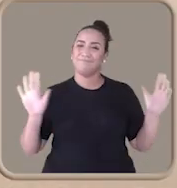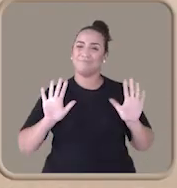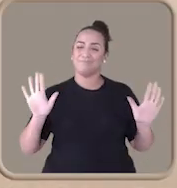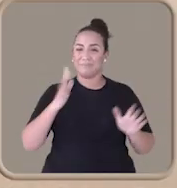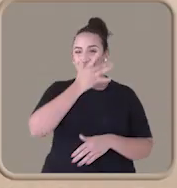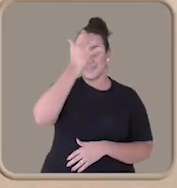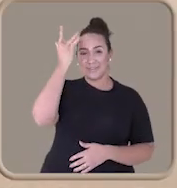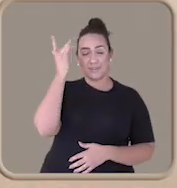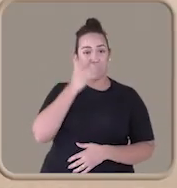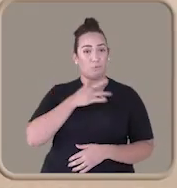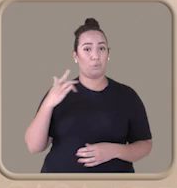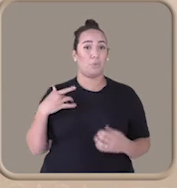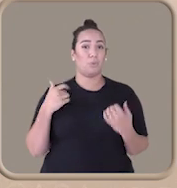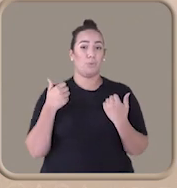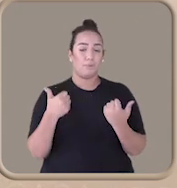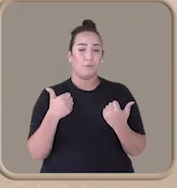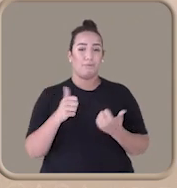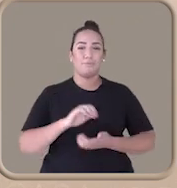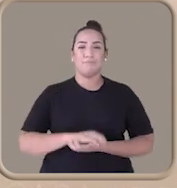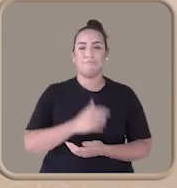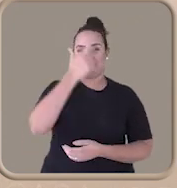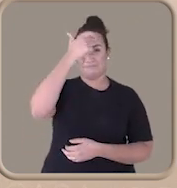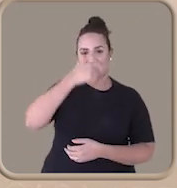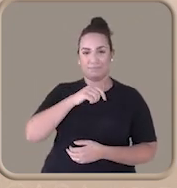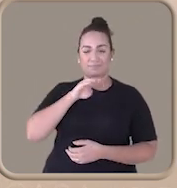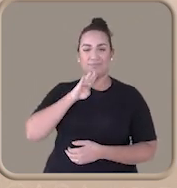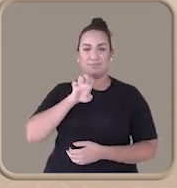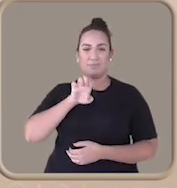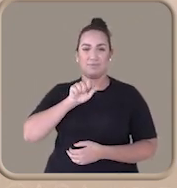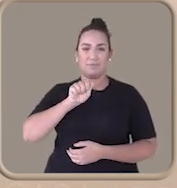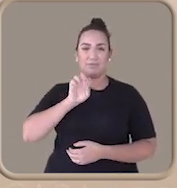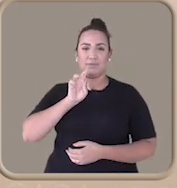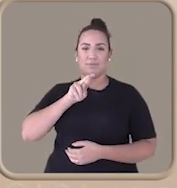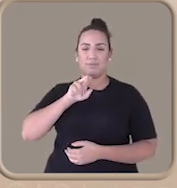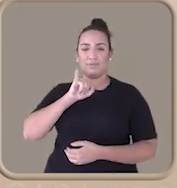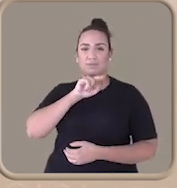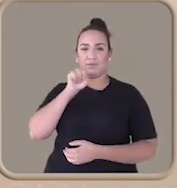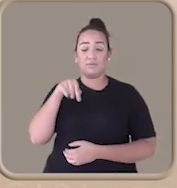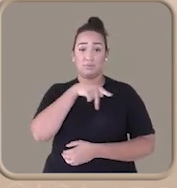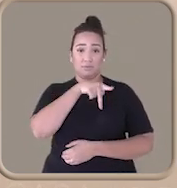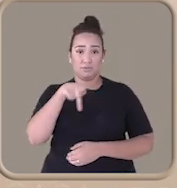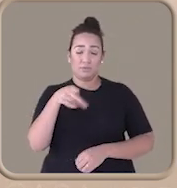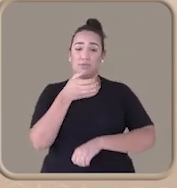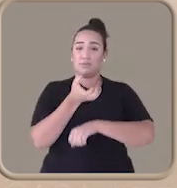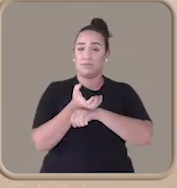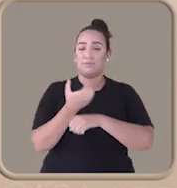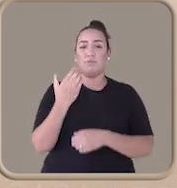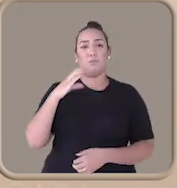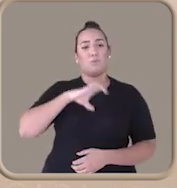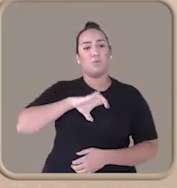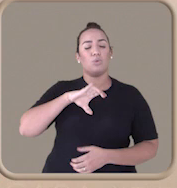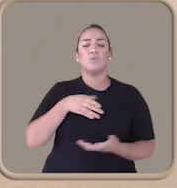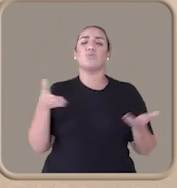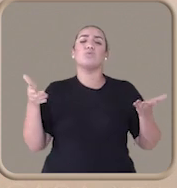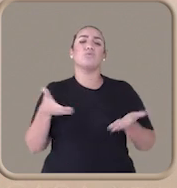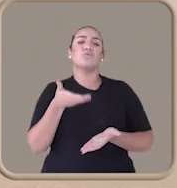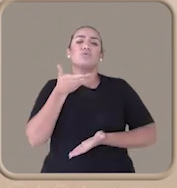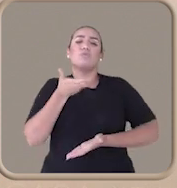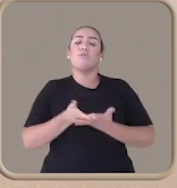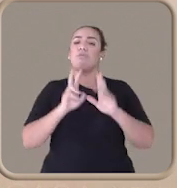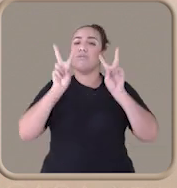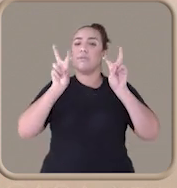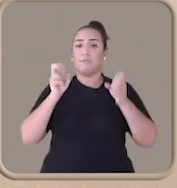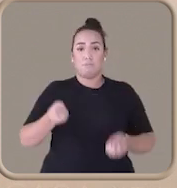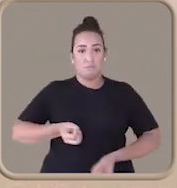Oi pessoal, como vocês estão? Eu sou Beatriz Aoki, professora de língua portuguesa, e hoje teremos uma aula sobre